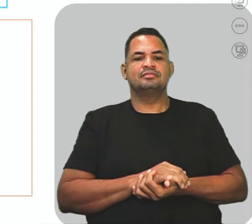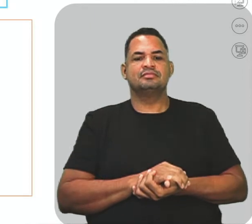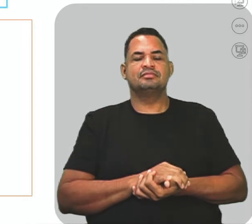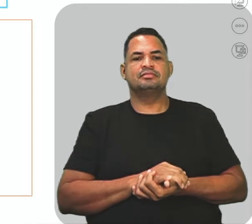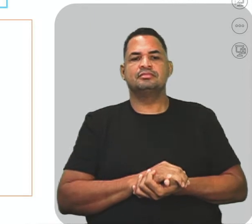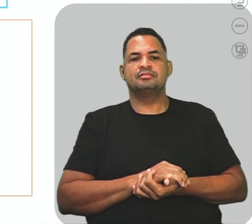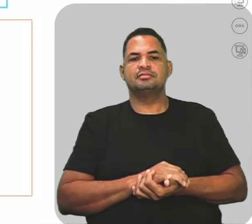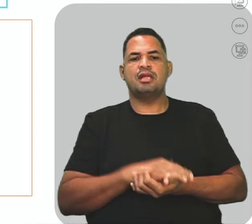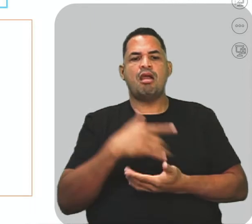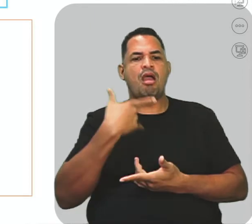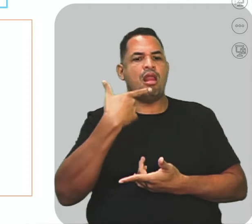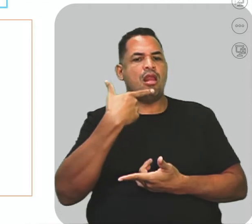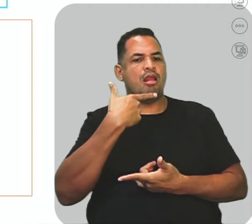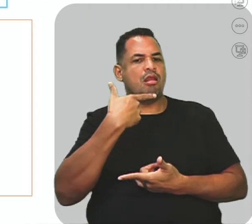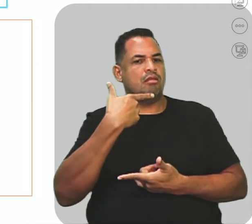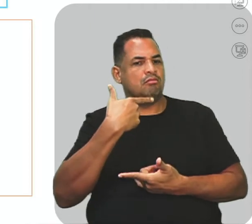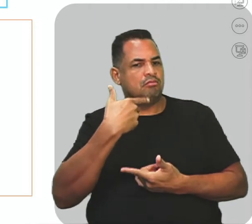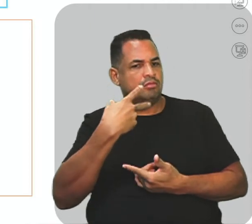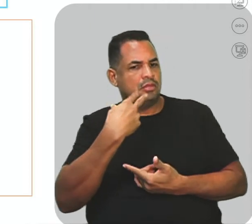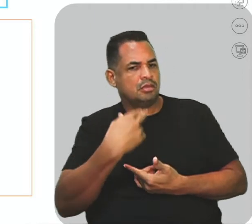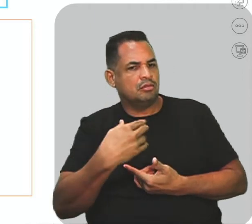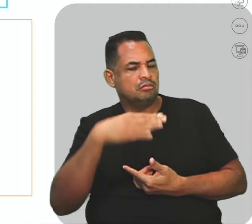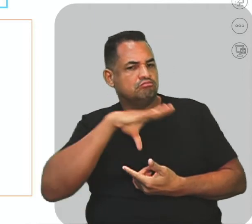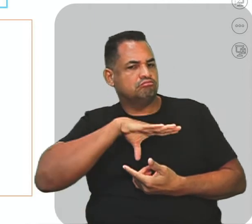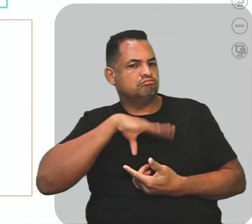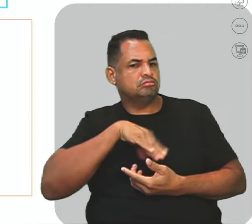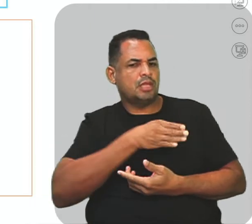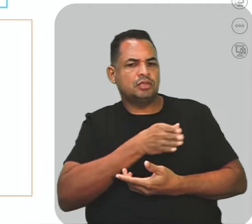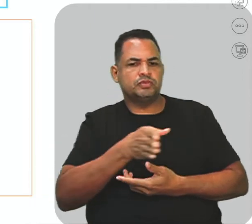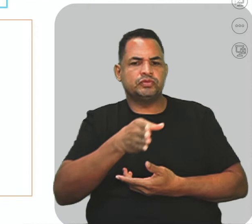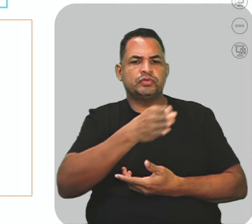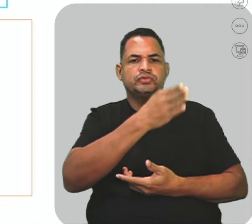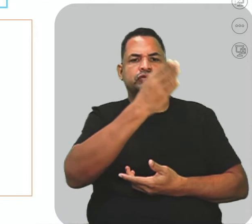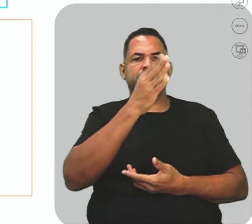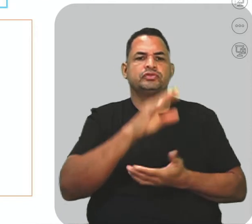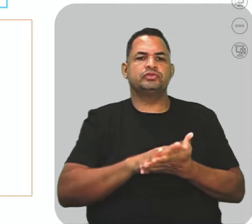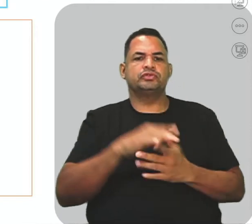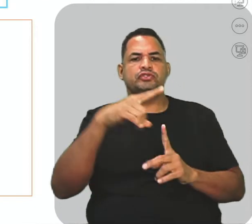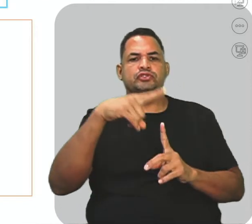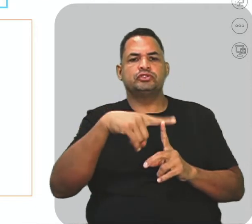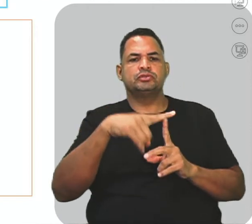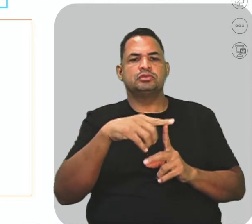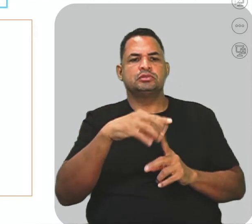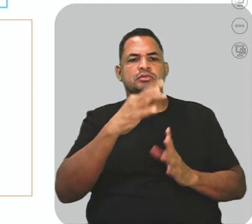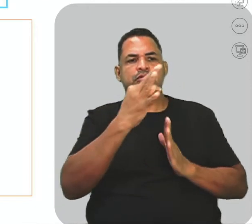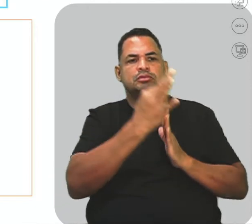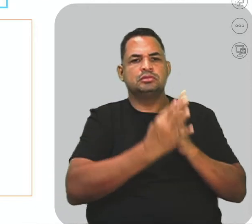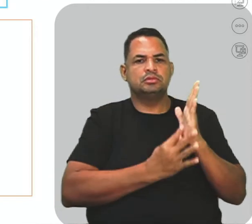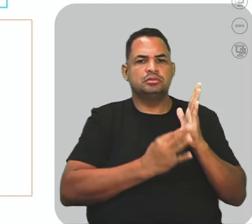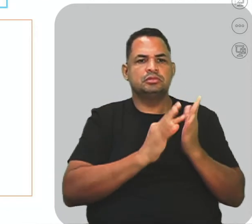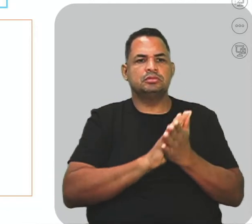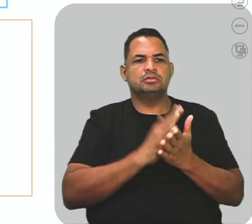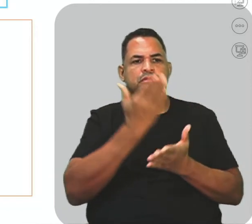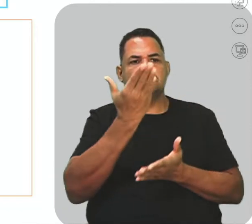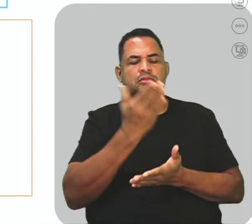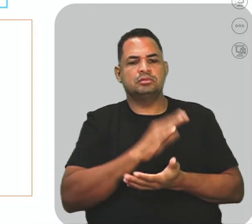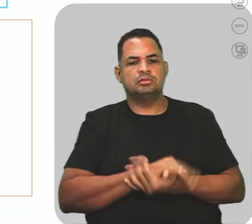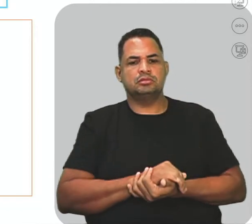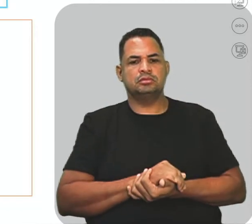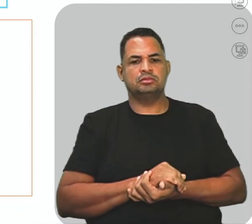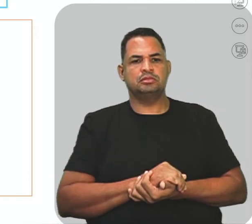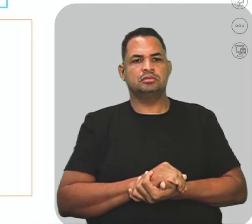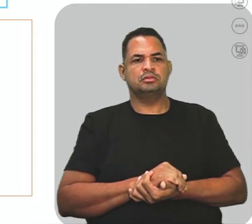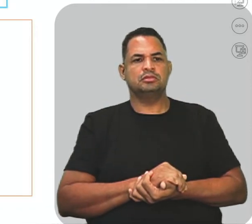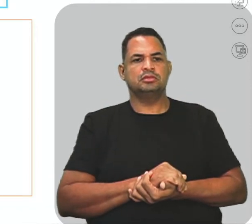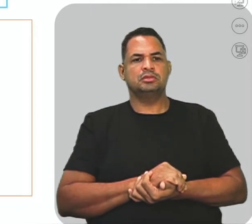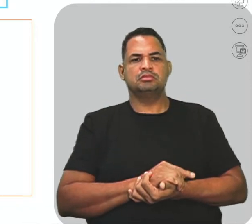por todos os gêneros. Sim, nós temos aqui, olha só, Adriana Calcanhoto. Quem é fã de Adriana,